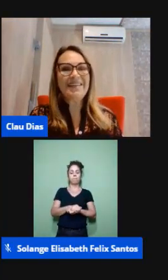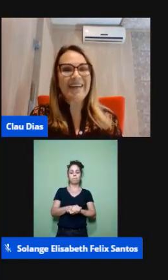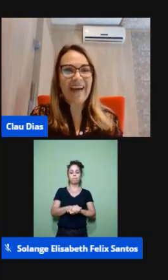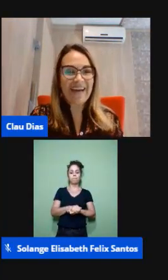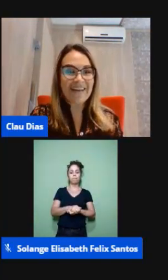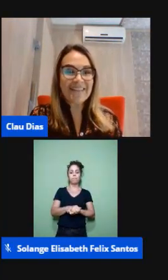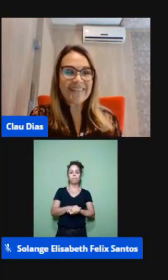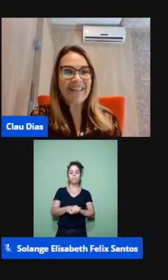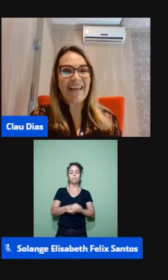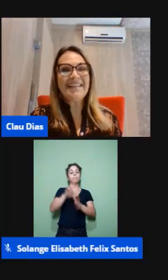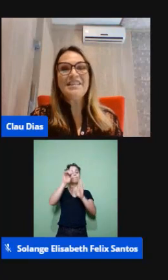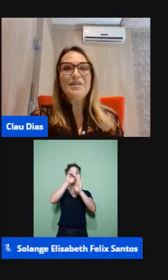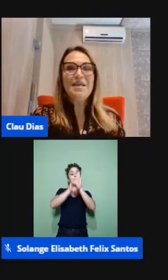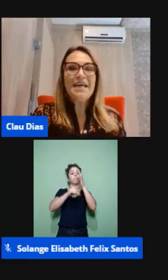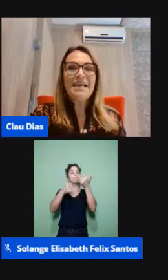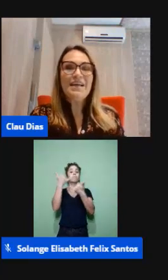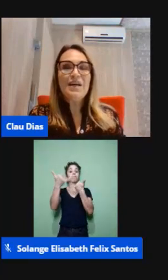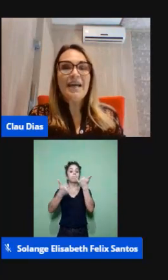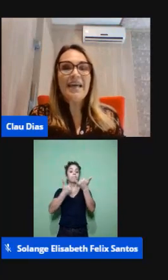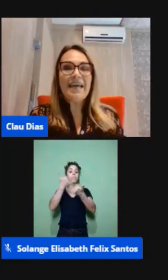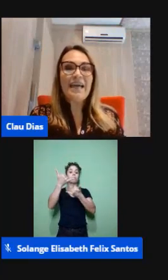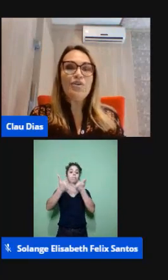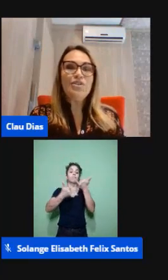Direito de brincar, né?